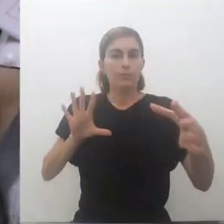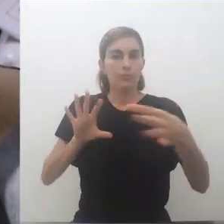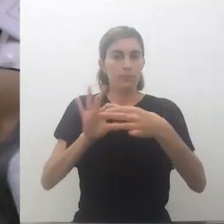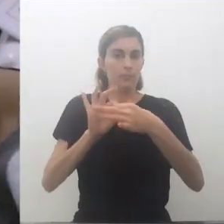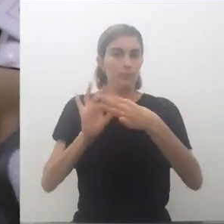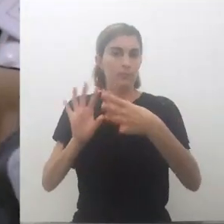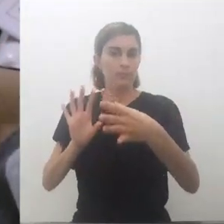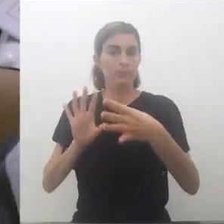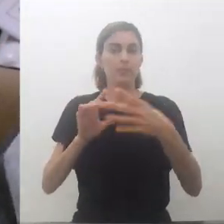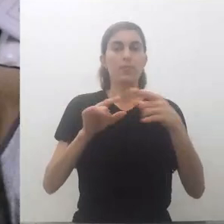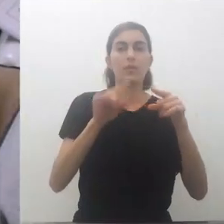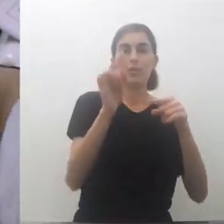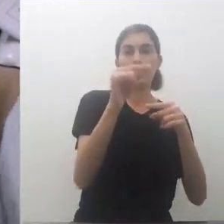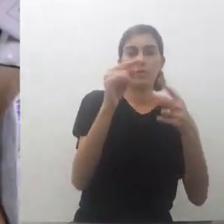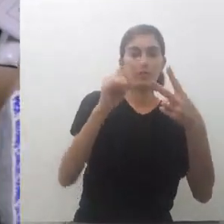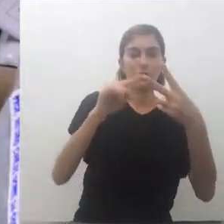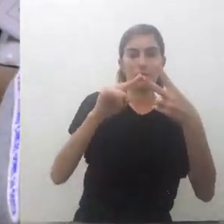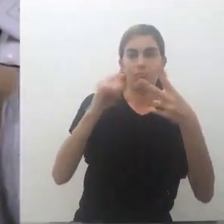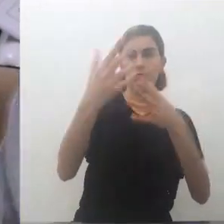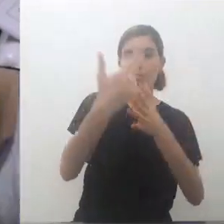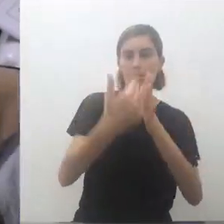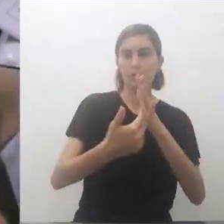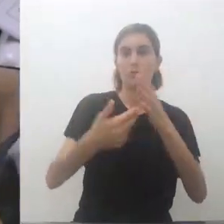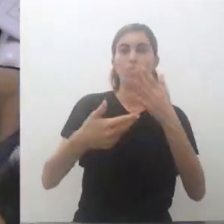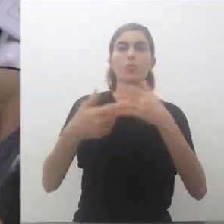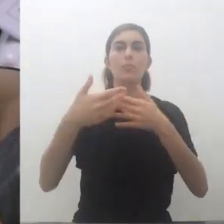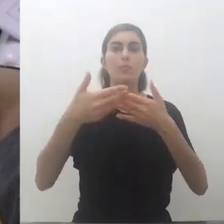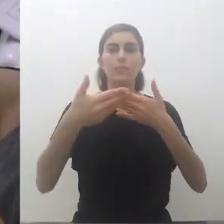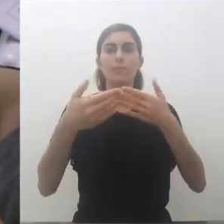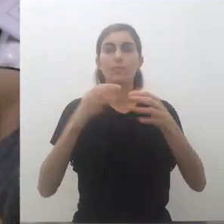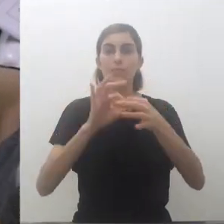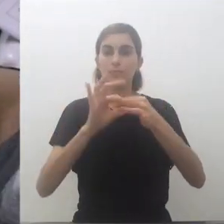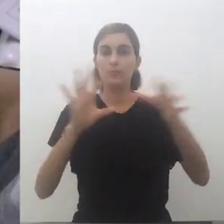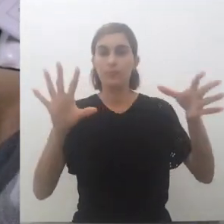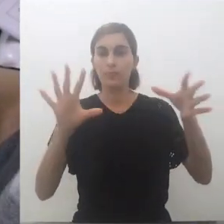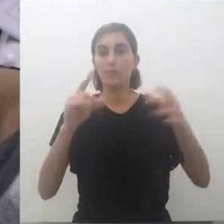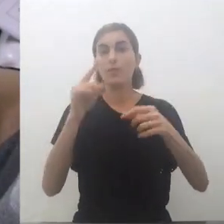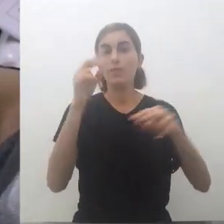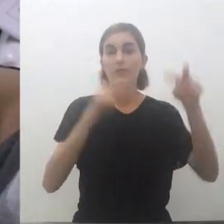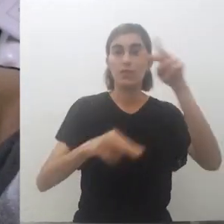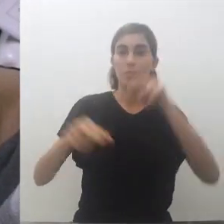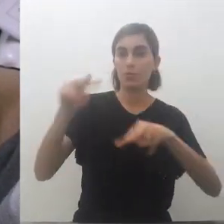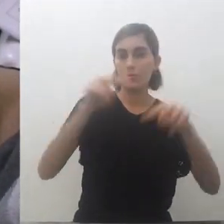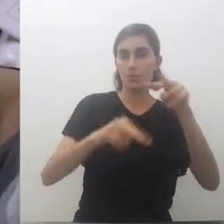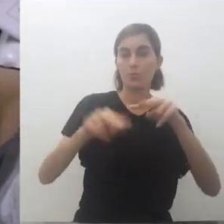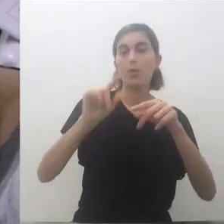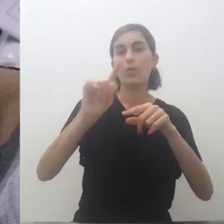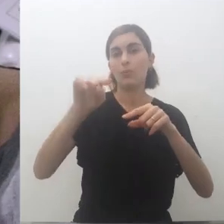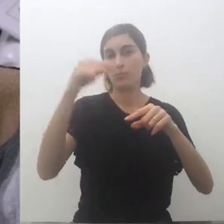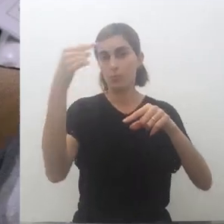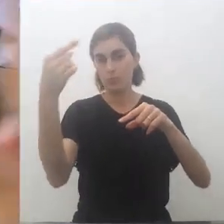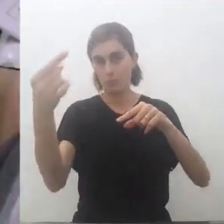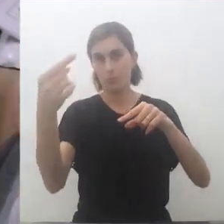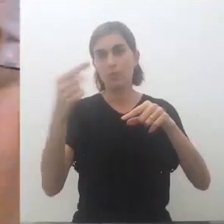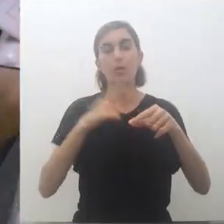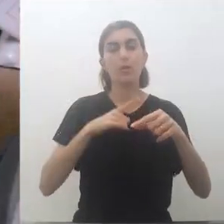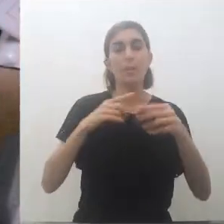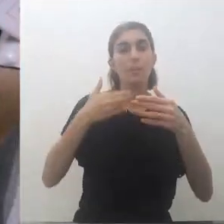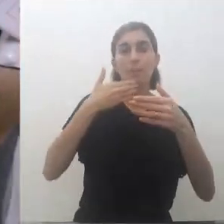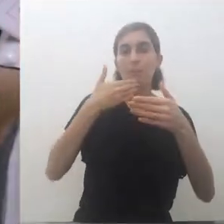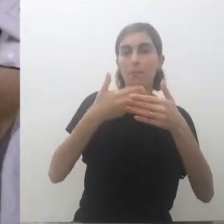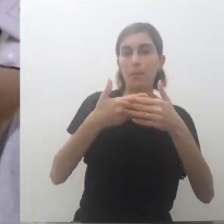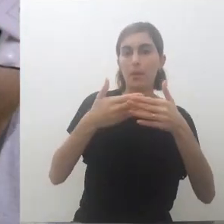espaçamento entre si, que geram um fechamento visual. Aqui estão mais próximos,